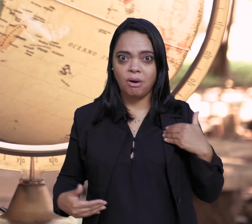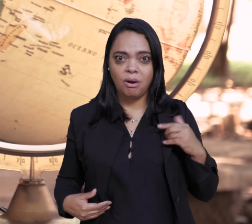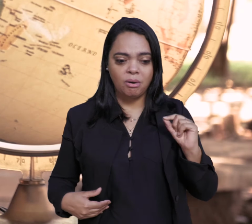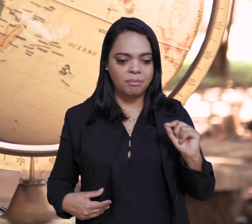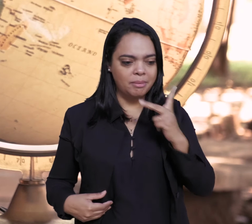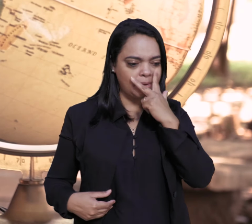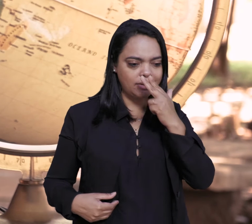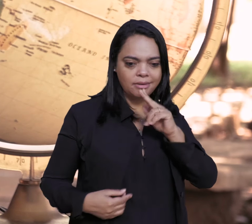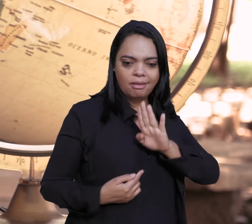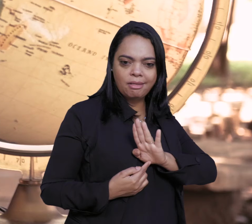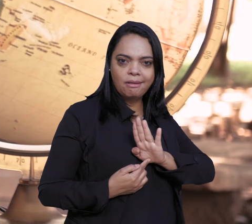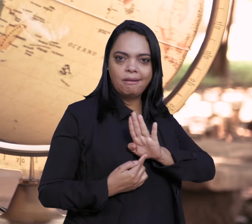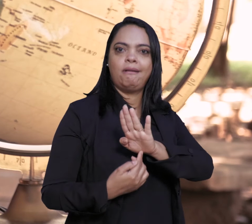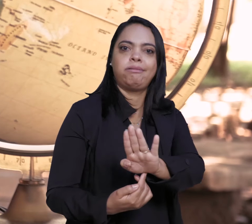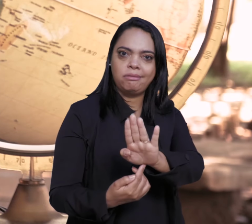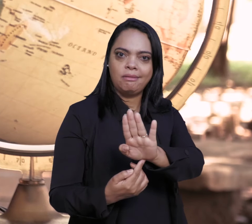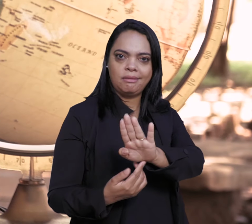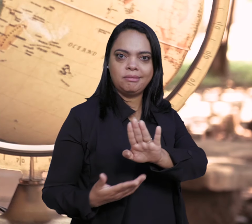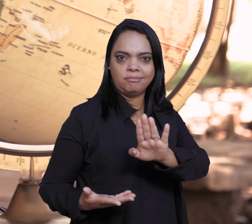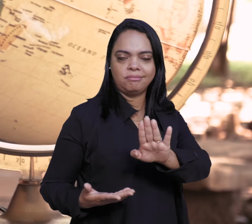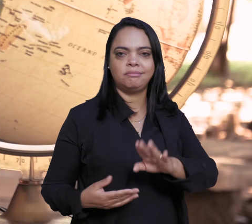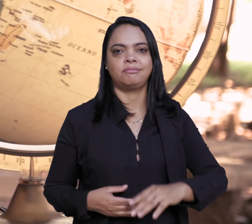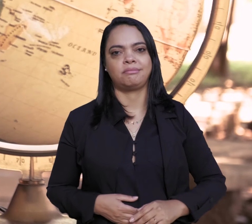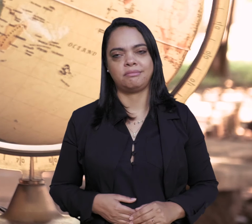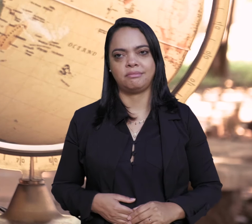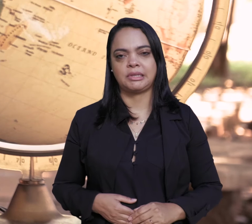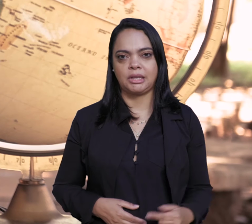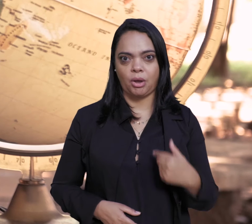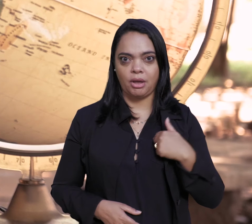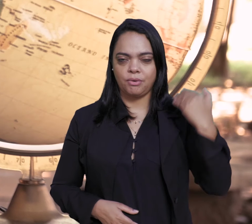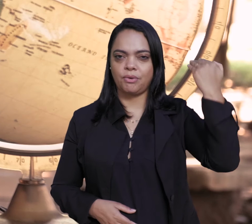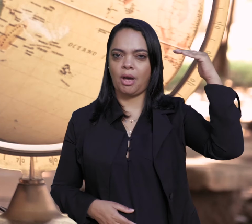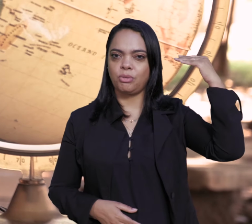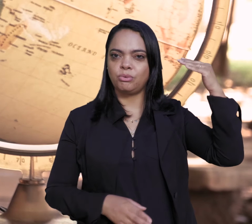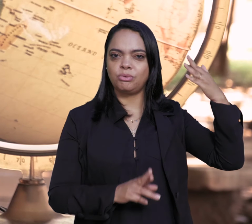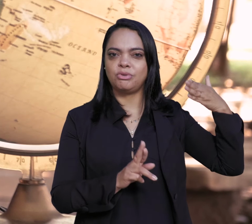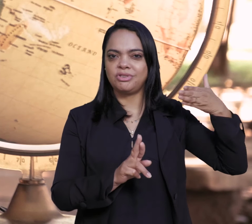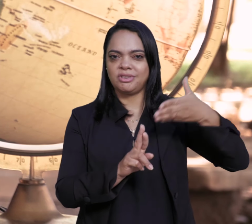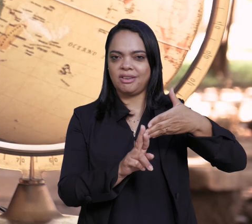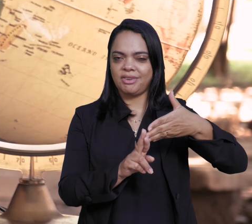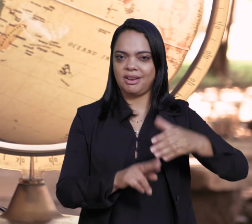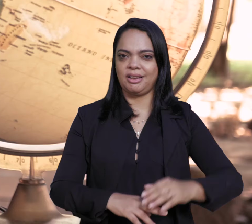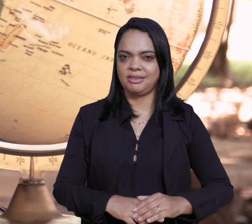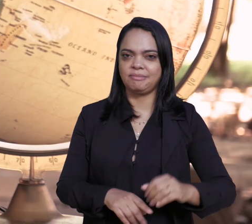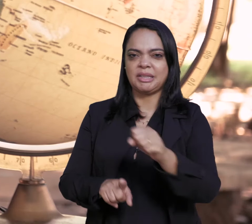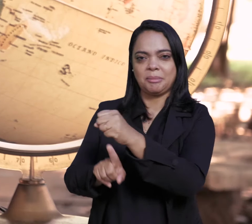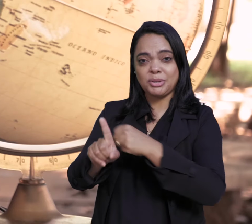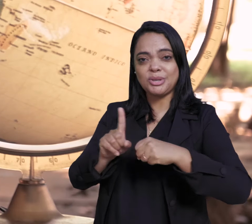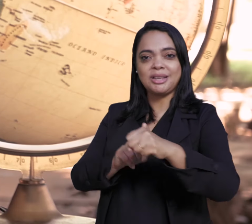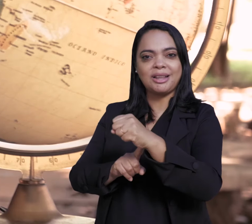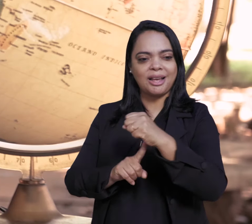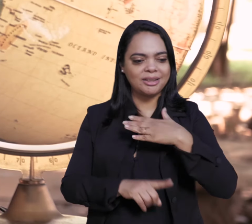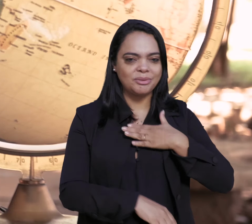falava por si só. Então eu me tornei um adulto de referência para a